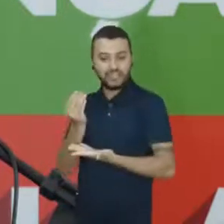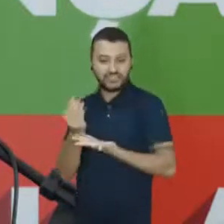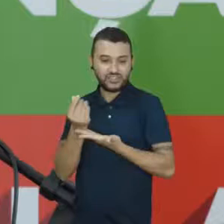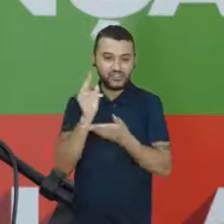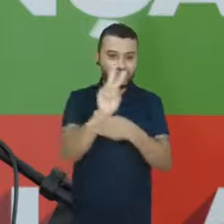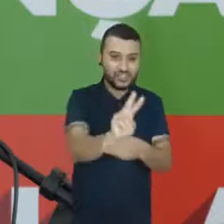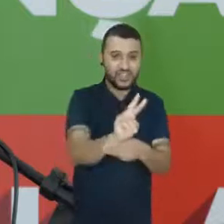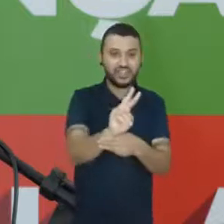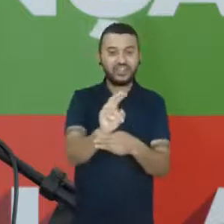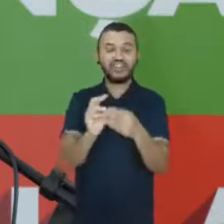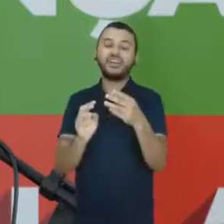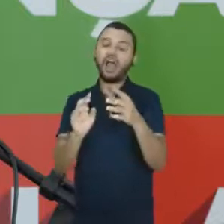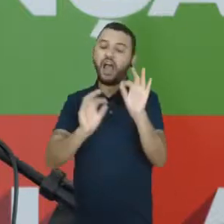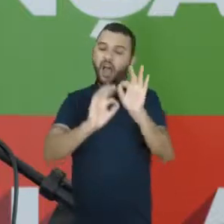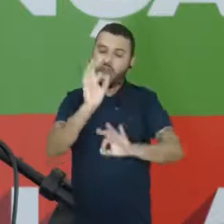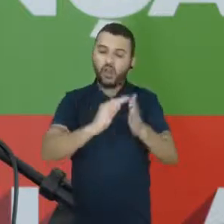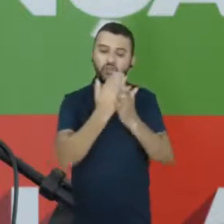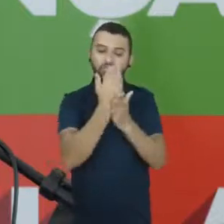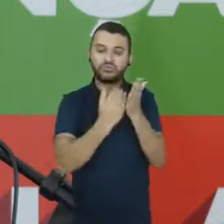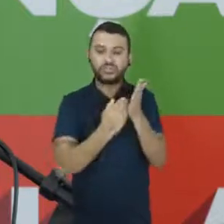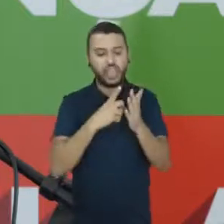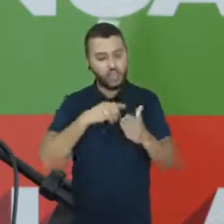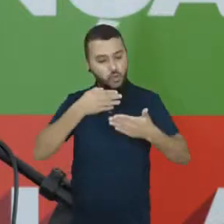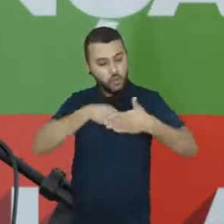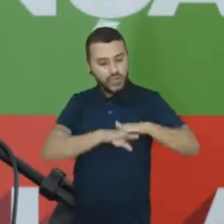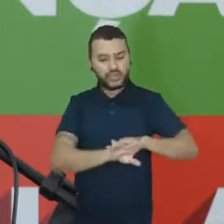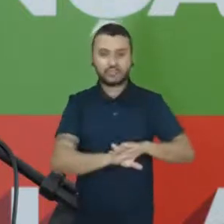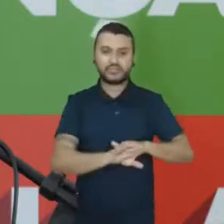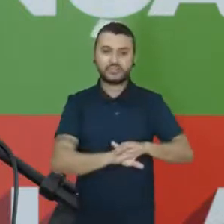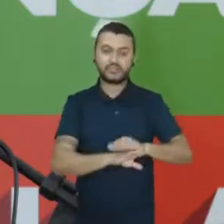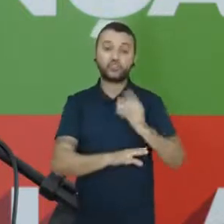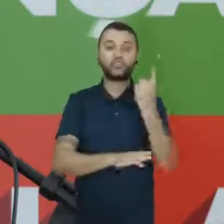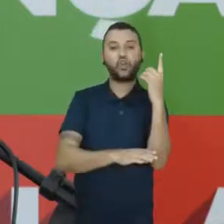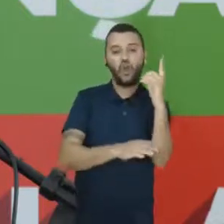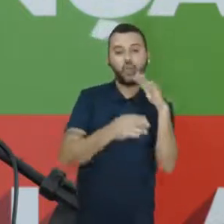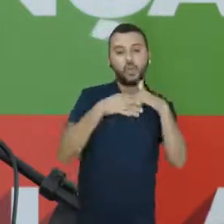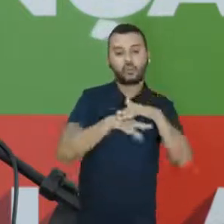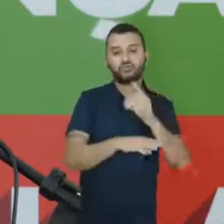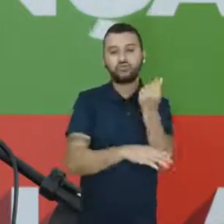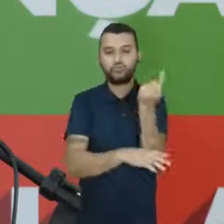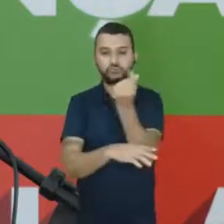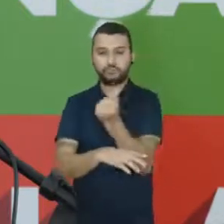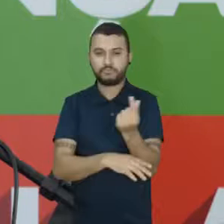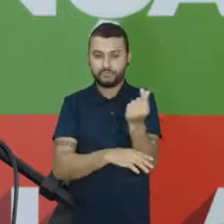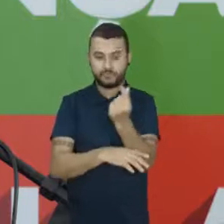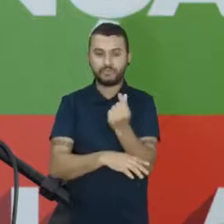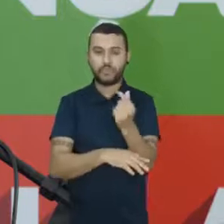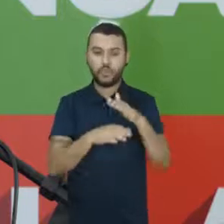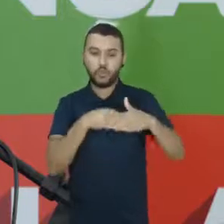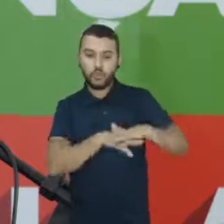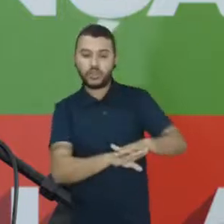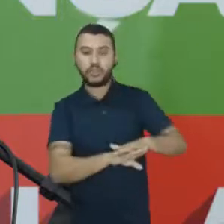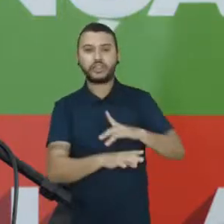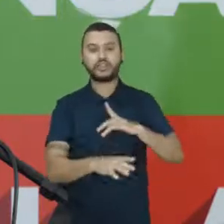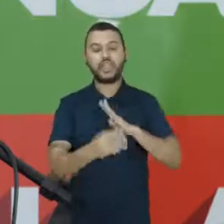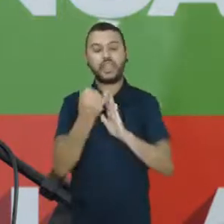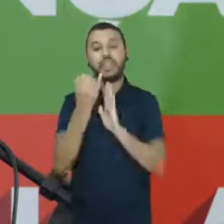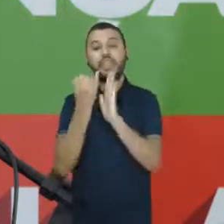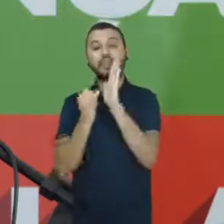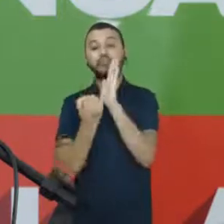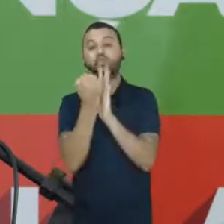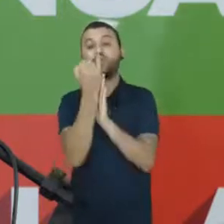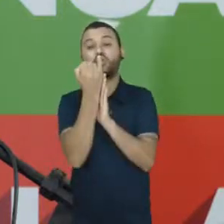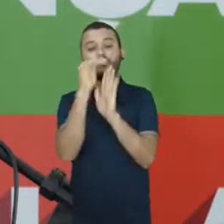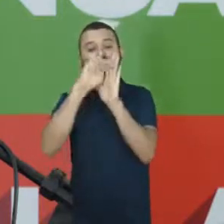uma reserva de 370 bilhões de dólares. A gente tinha inflação de 12% e levamos a inflação partindo da